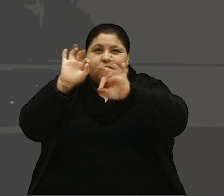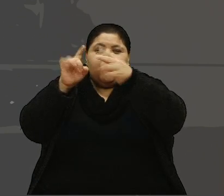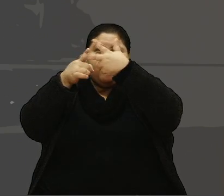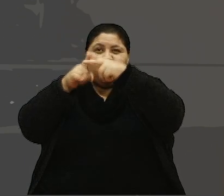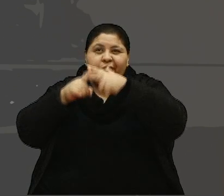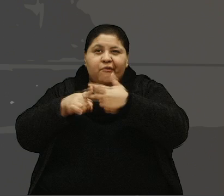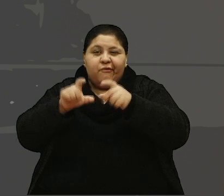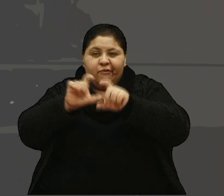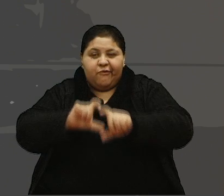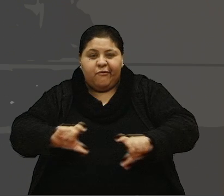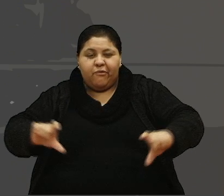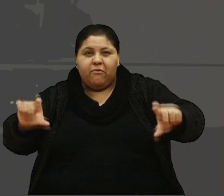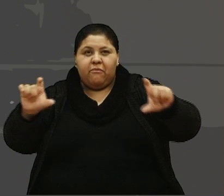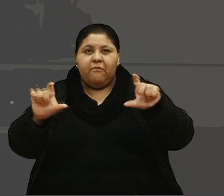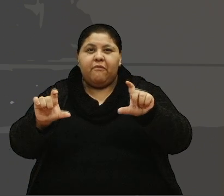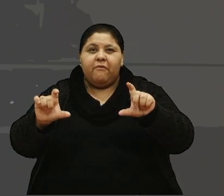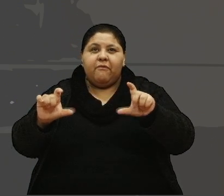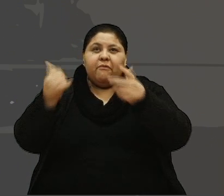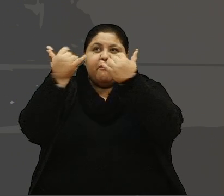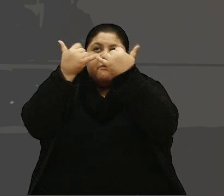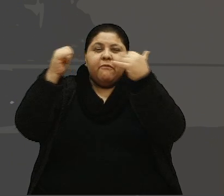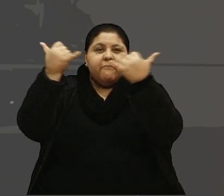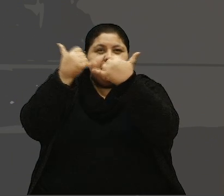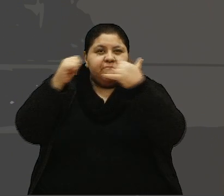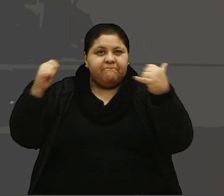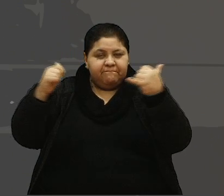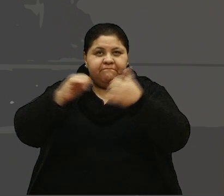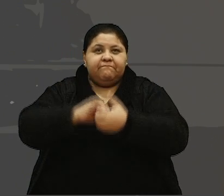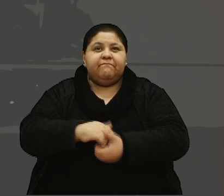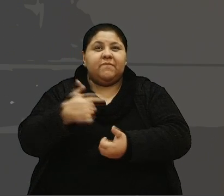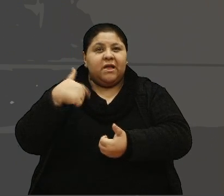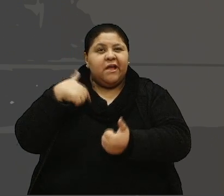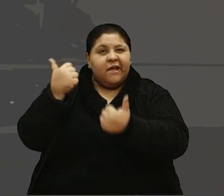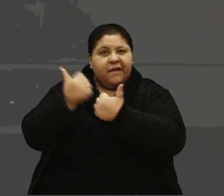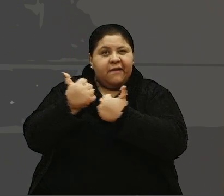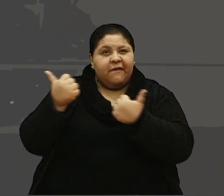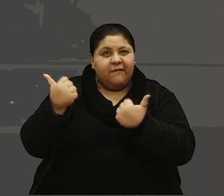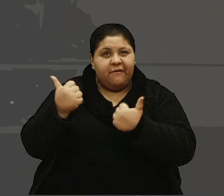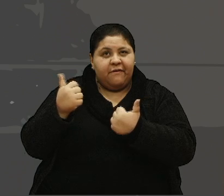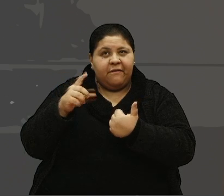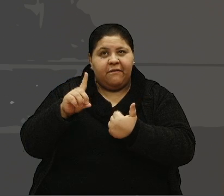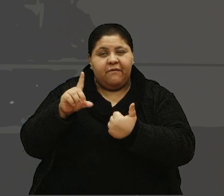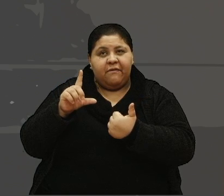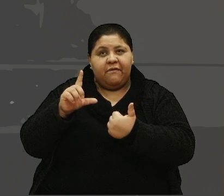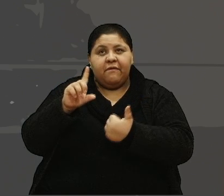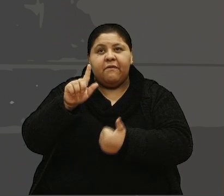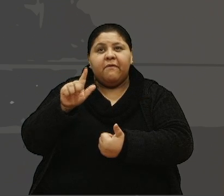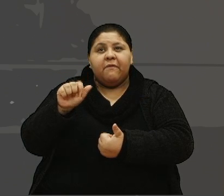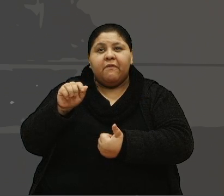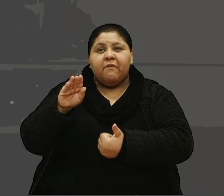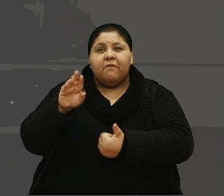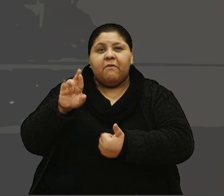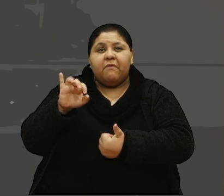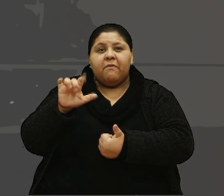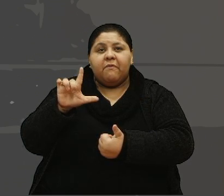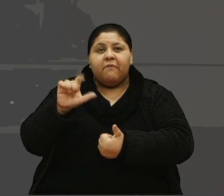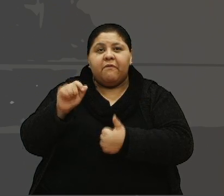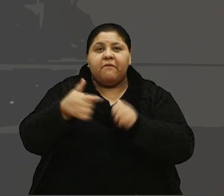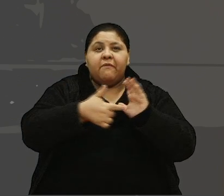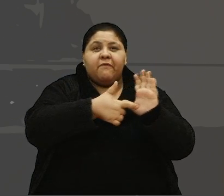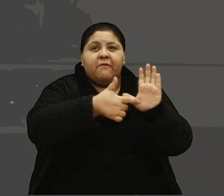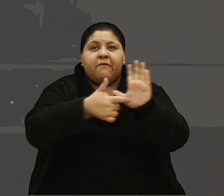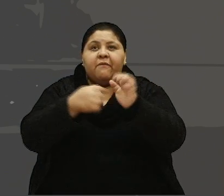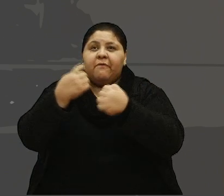hidráulicas, sanitárias e elétricas. A minha assessora ali, a Gabriele, ela vai exibir ali algumas